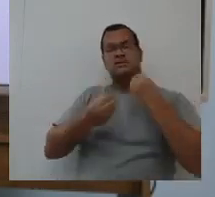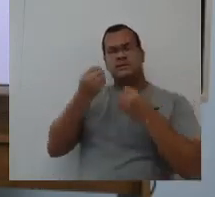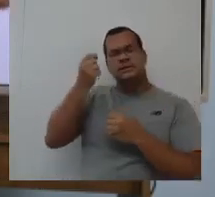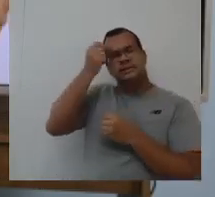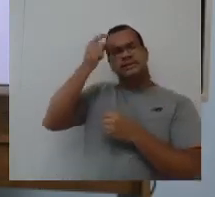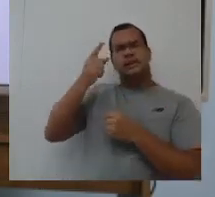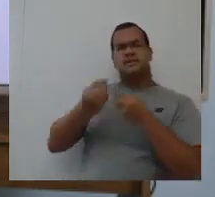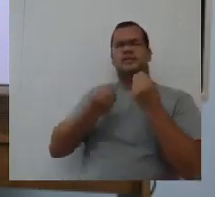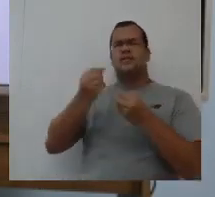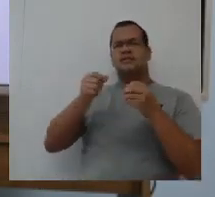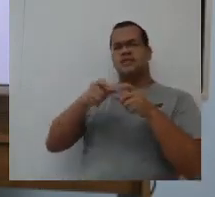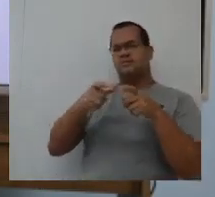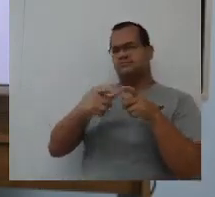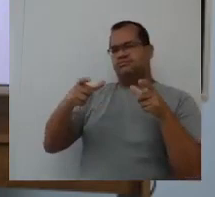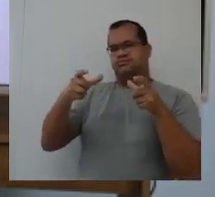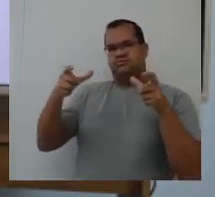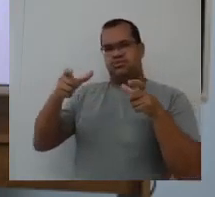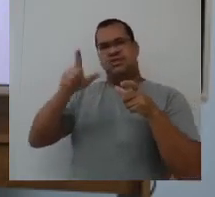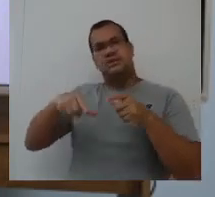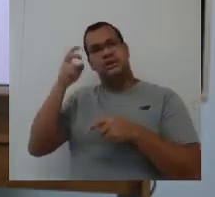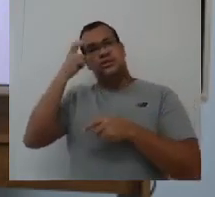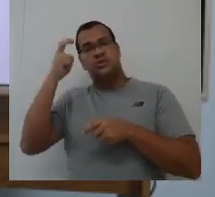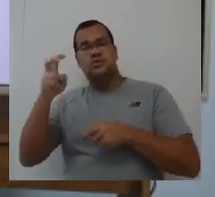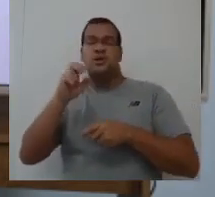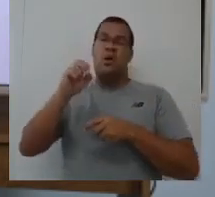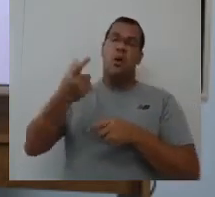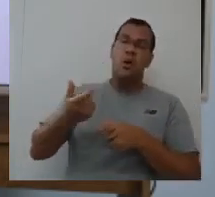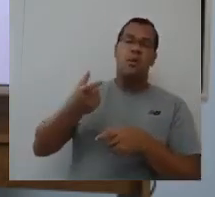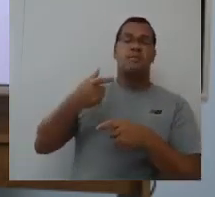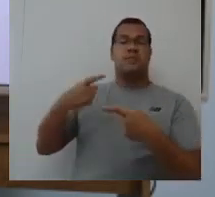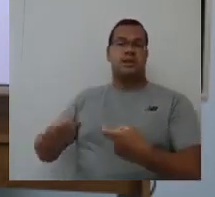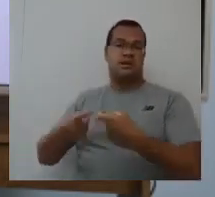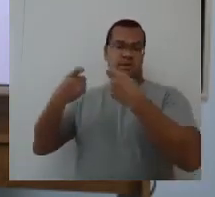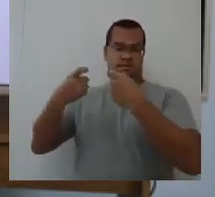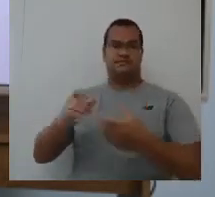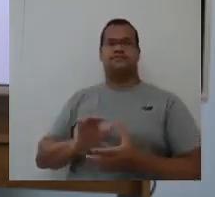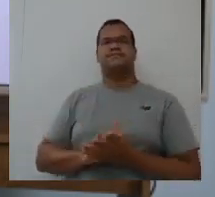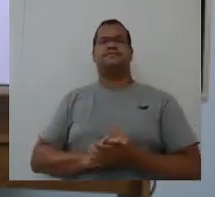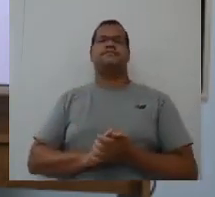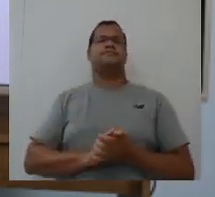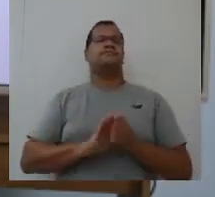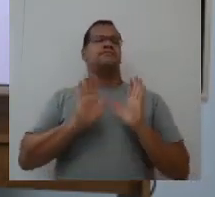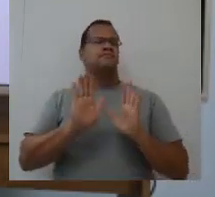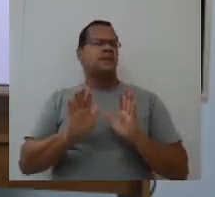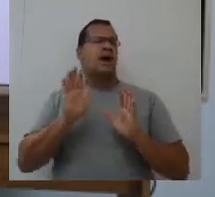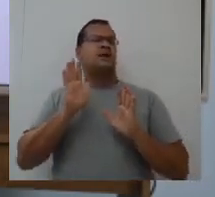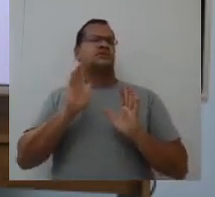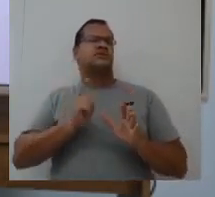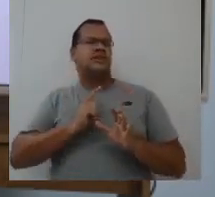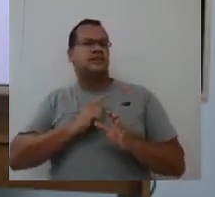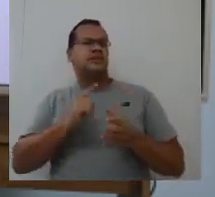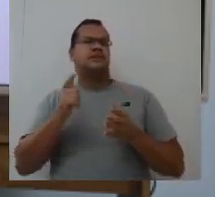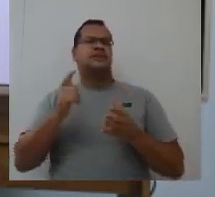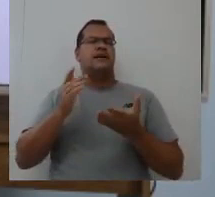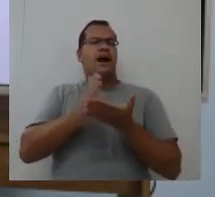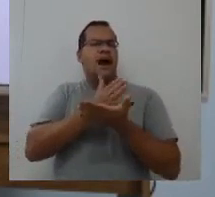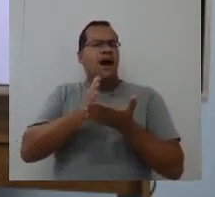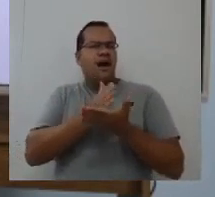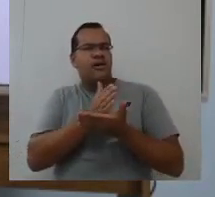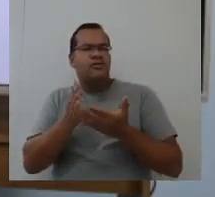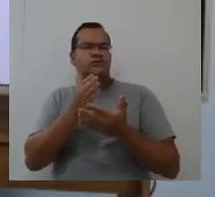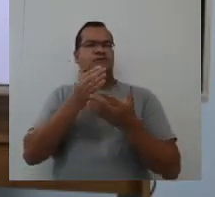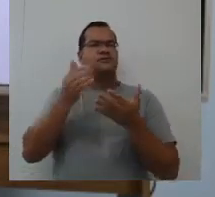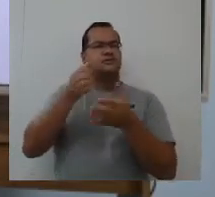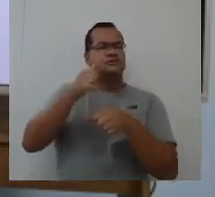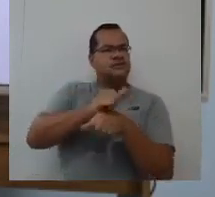de expansão, seja pela cultura, seja pela força. E aí a gente tem alguns caminhos que vão